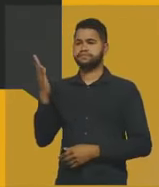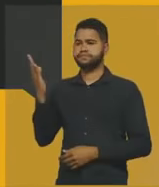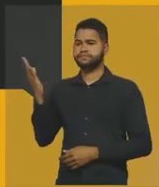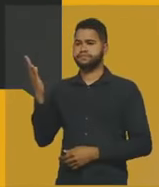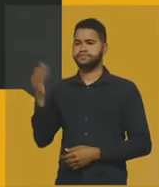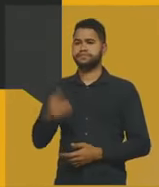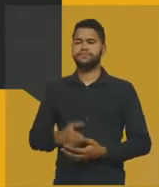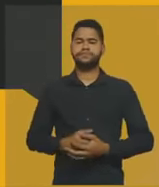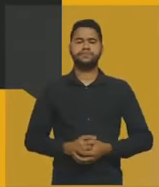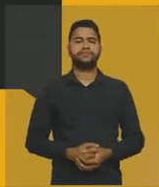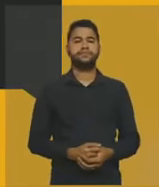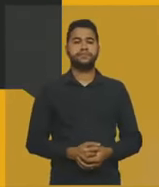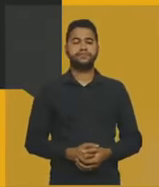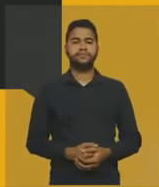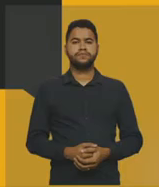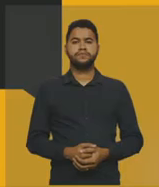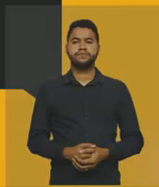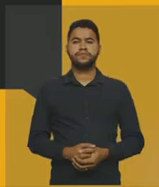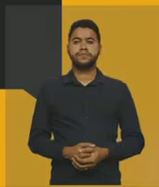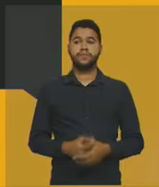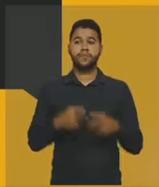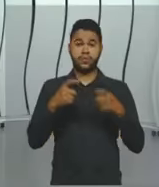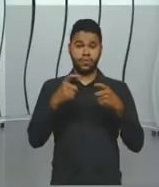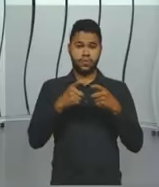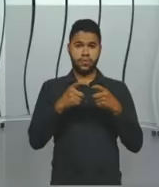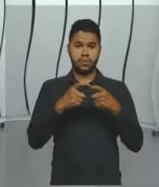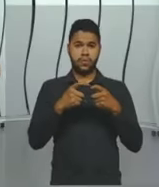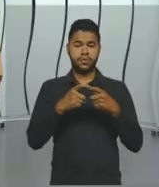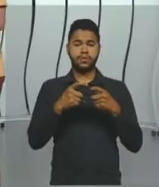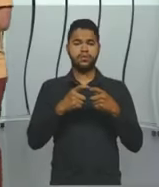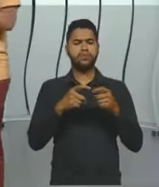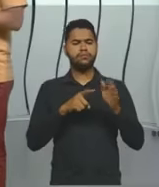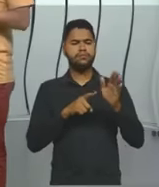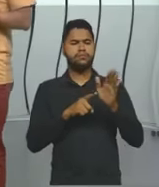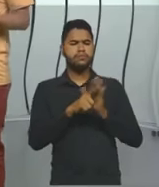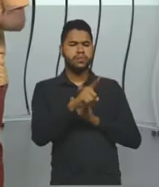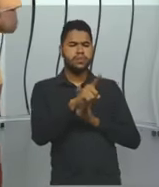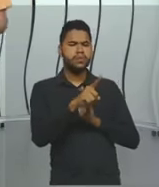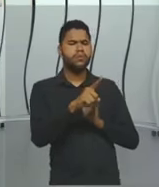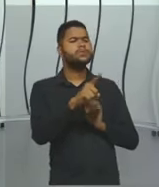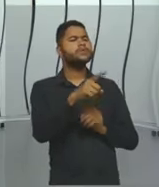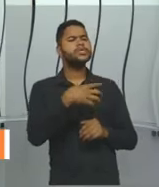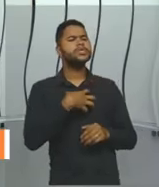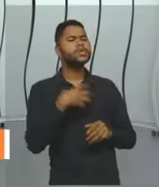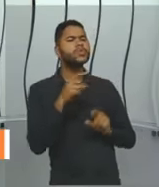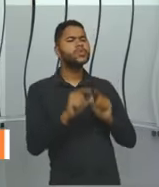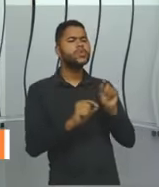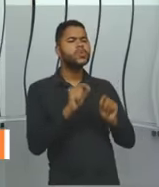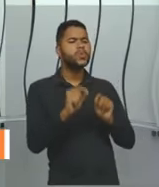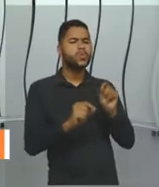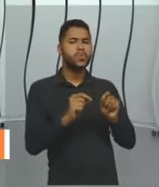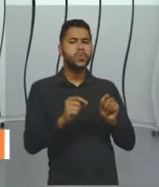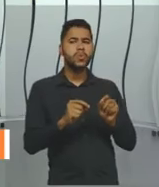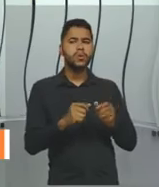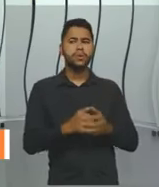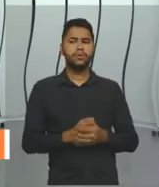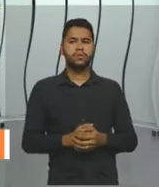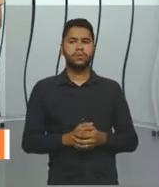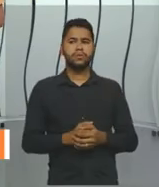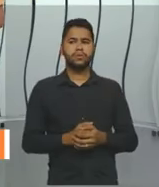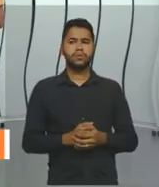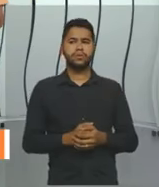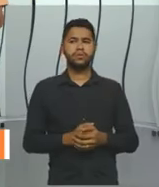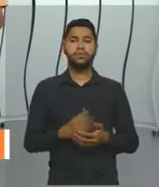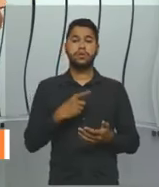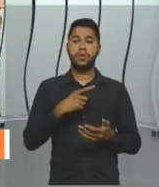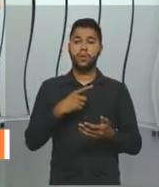the matter? Então, o médico aqui, ó, o doctor, pergunta ao Joe o que ele está se sentindo. Então, what's the matter